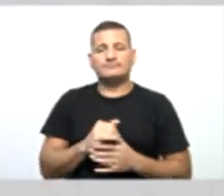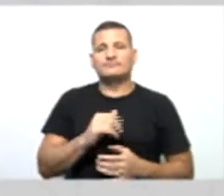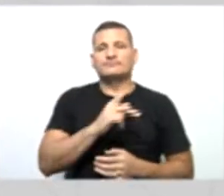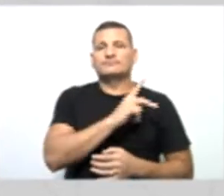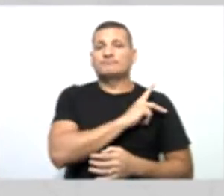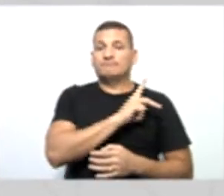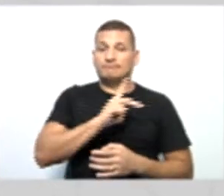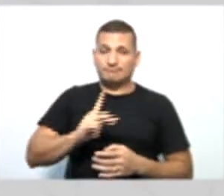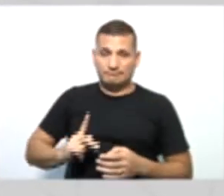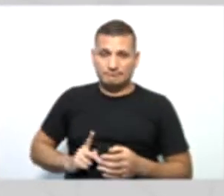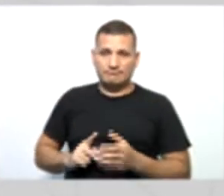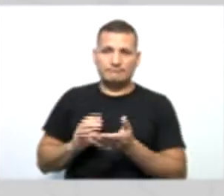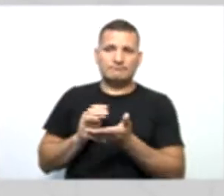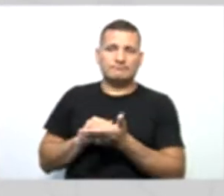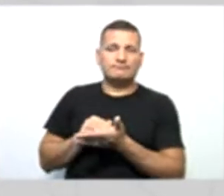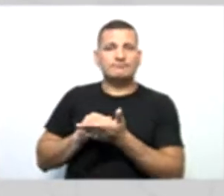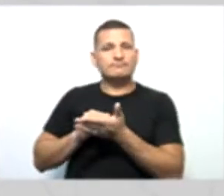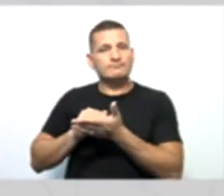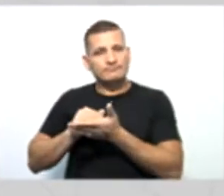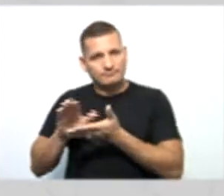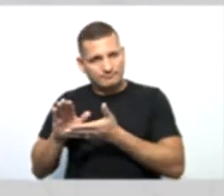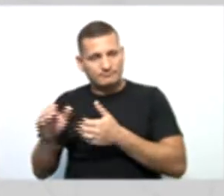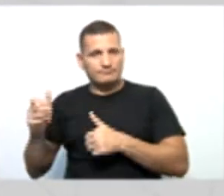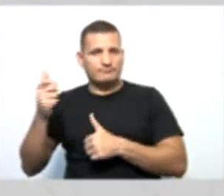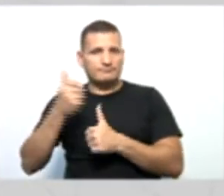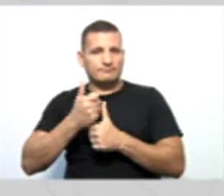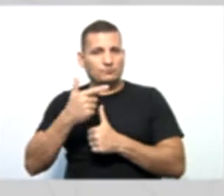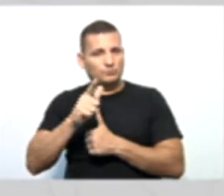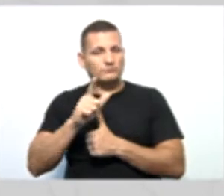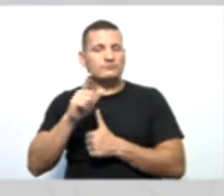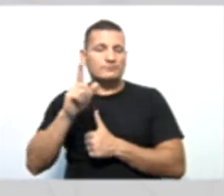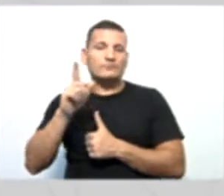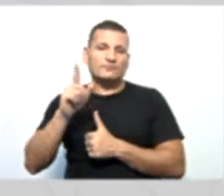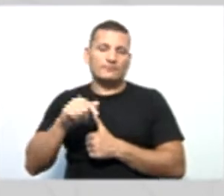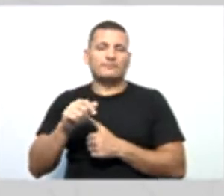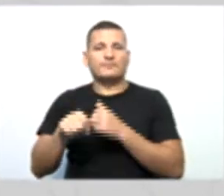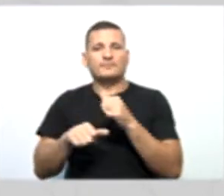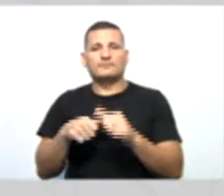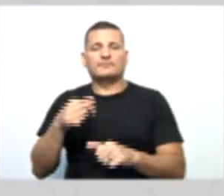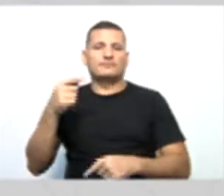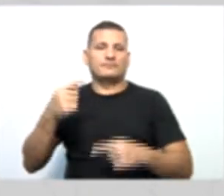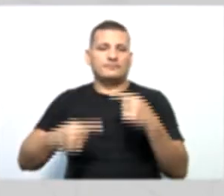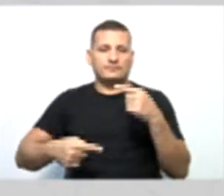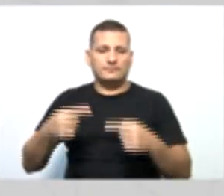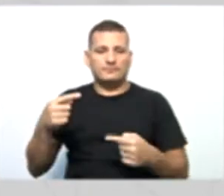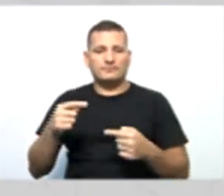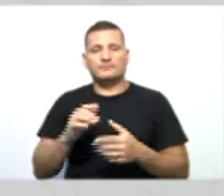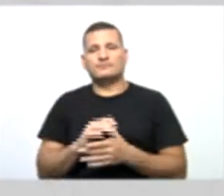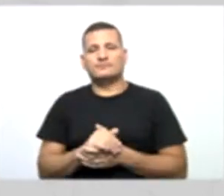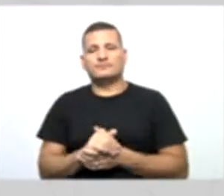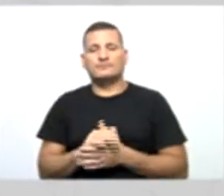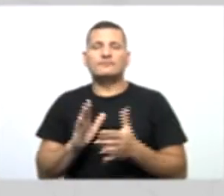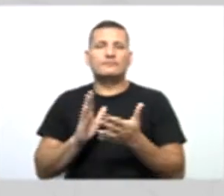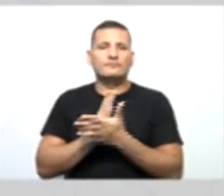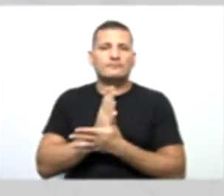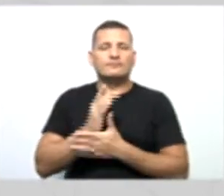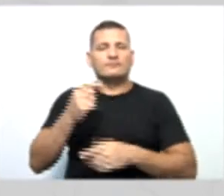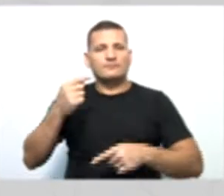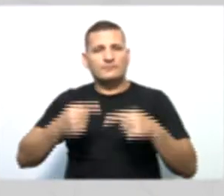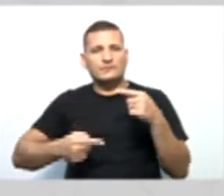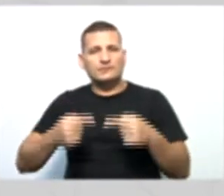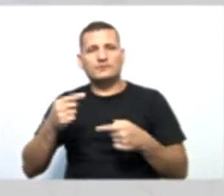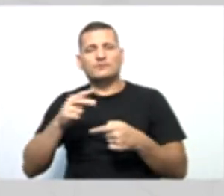do poder, entrou outro presidente. Isso é mudança político-legal. Alguma política foi instaurada e